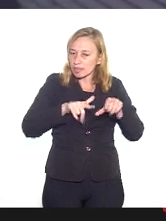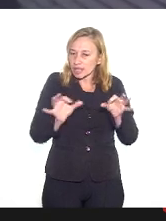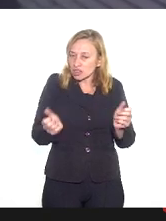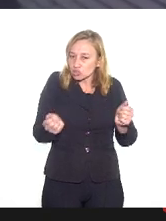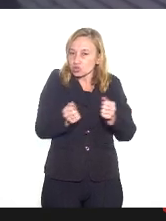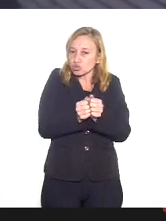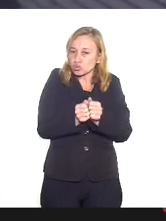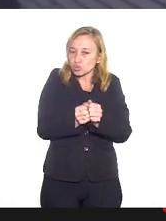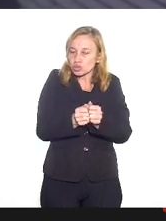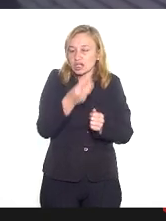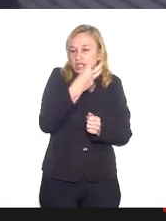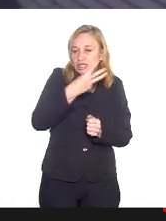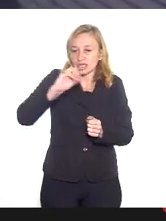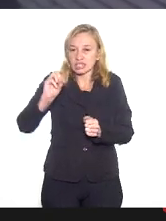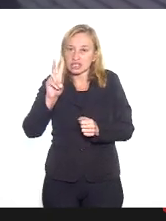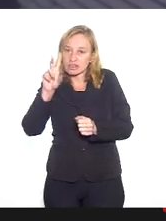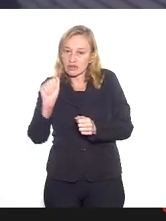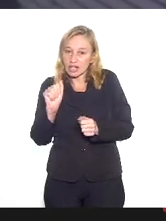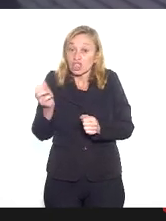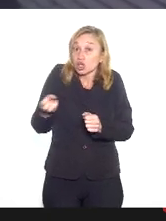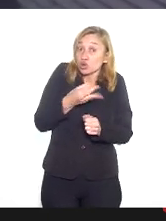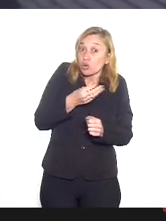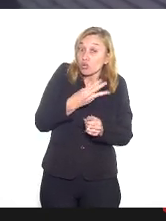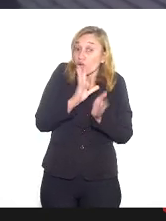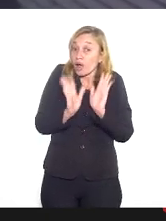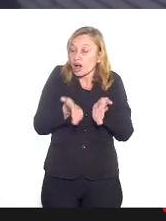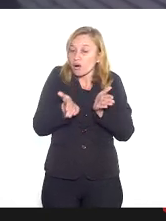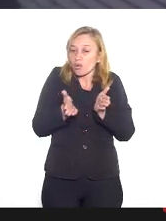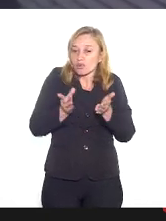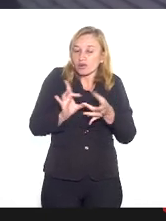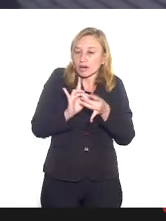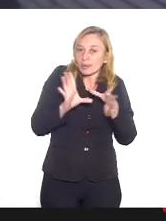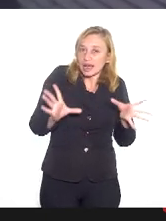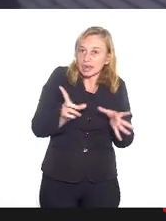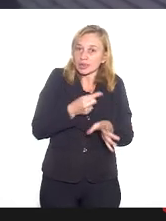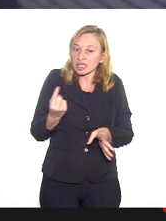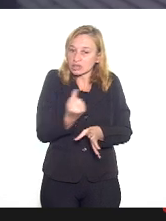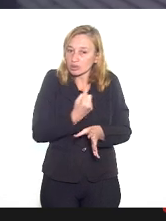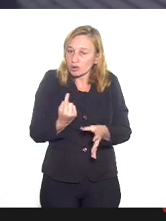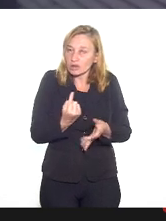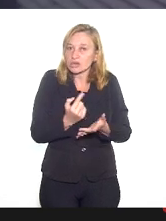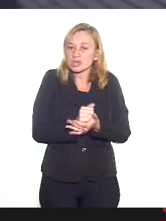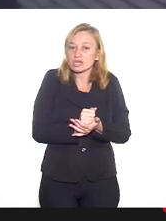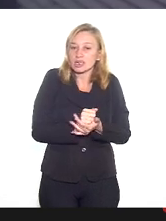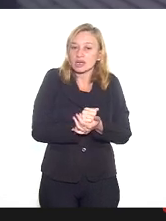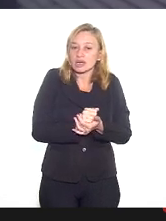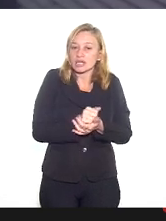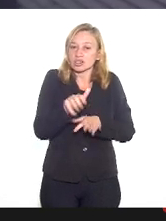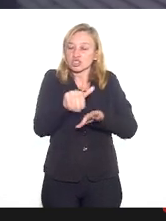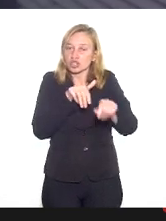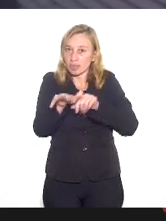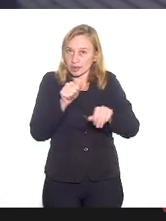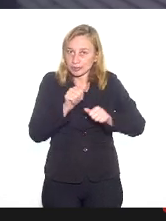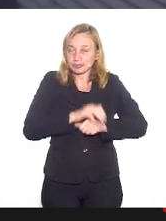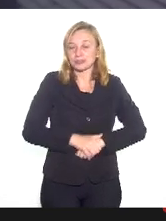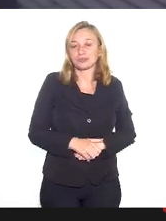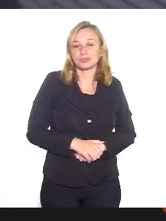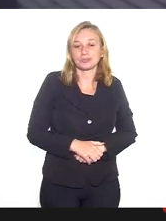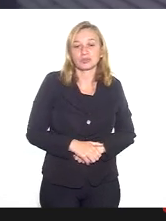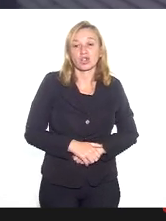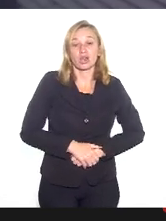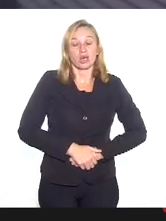essas 300 vagas que recentemente foram autorizadas para que nós façamos a convocação.